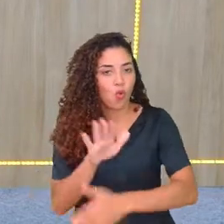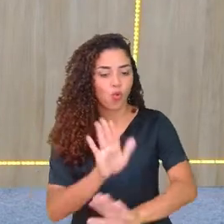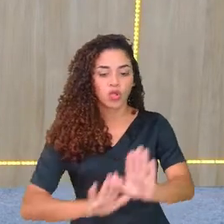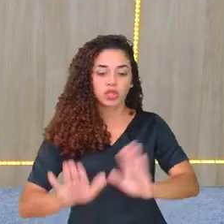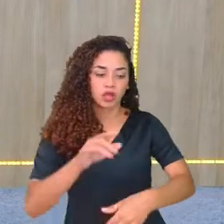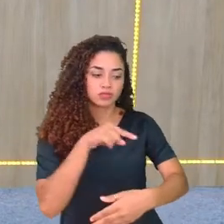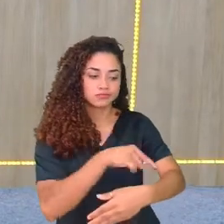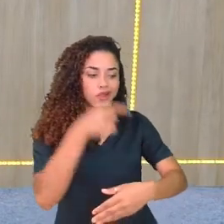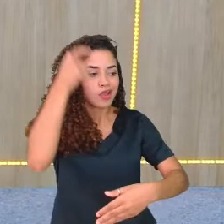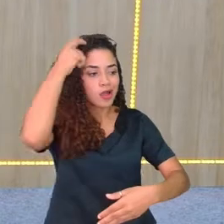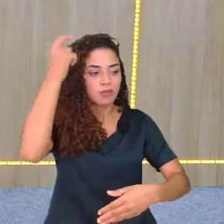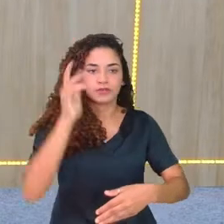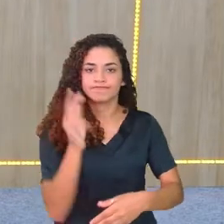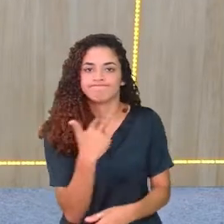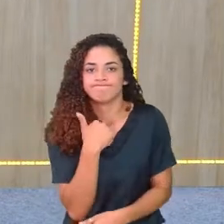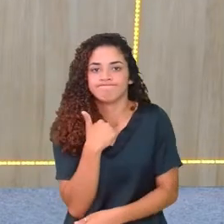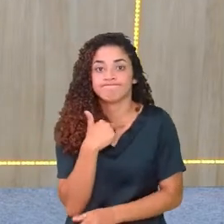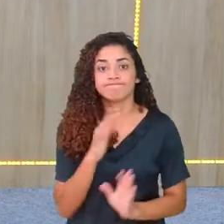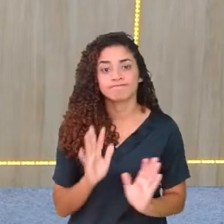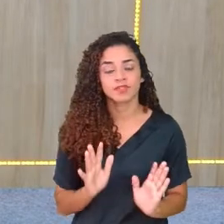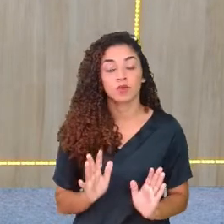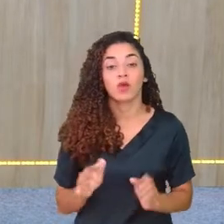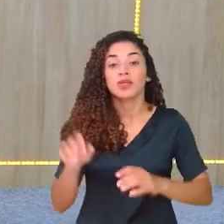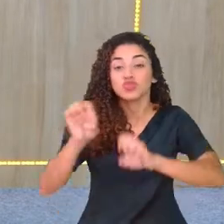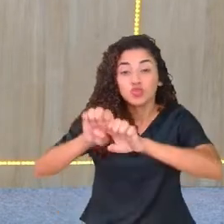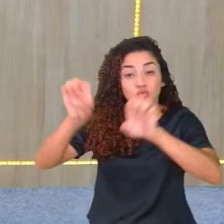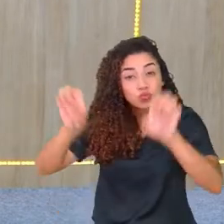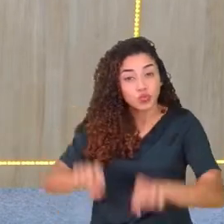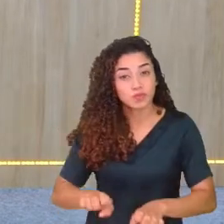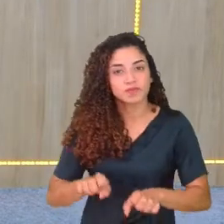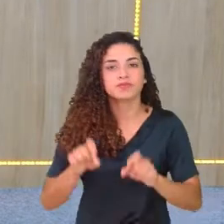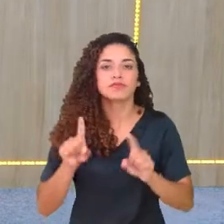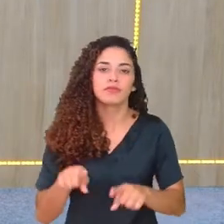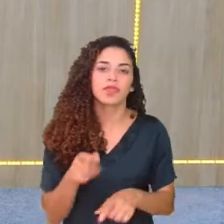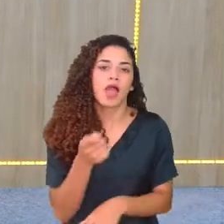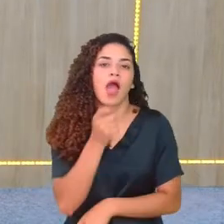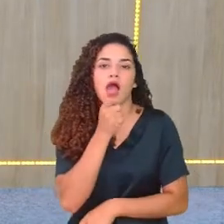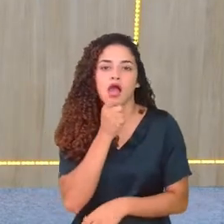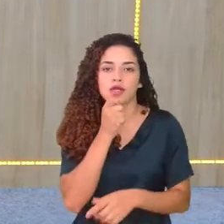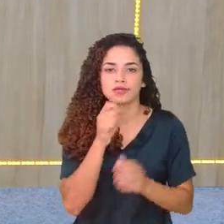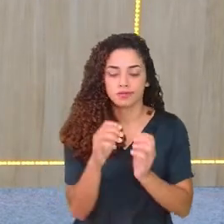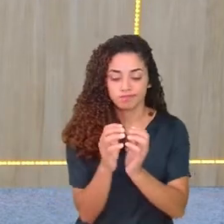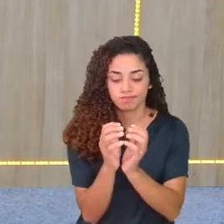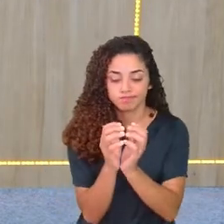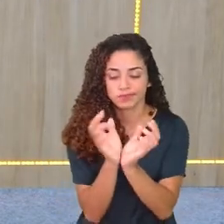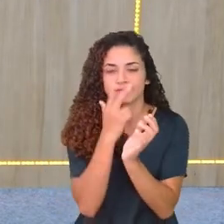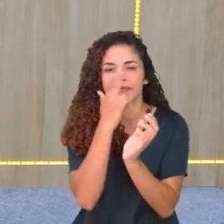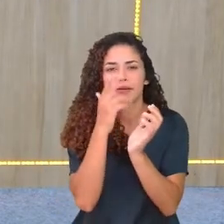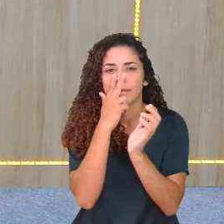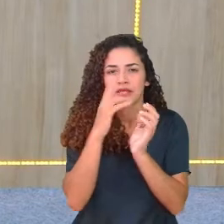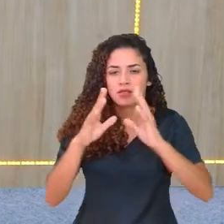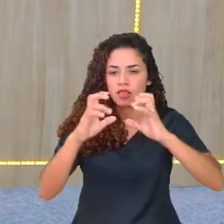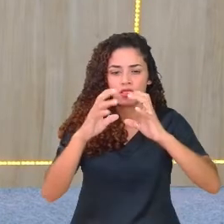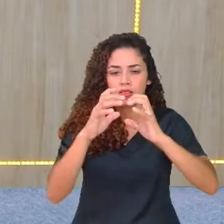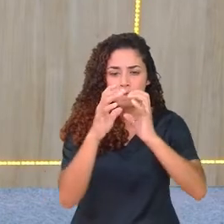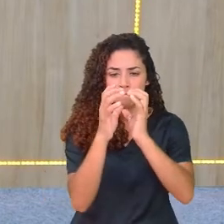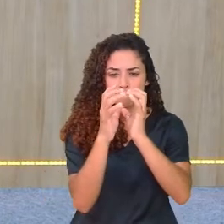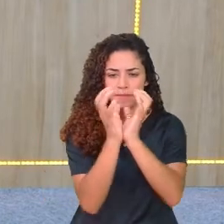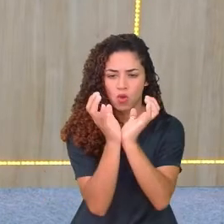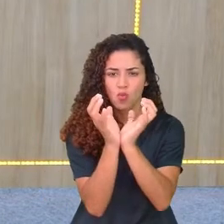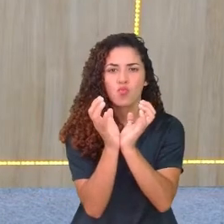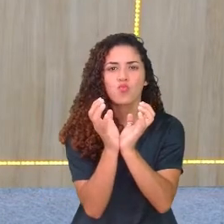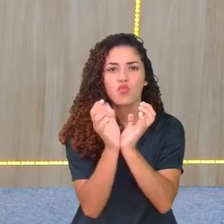não mexa aí na cabeça. Então, essa estrutura é uma estrutura que ainda está aberta, que não calcificou, que não juntou, e que a